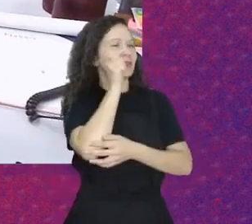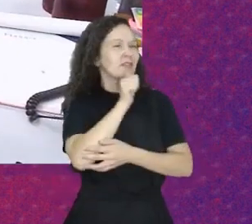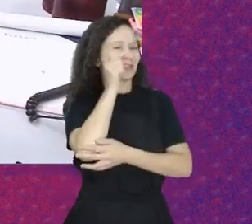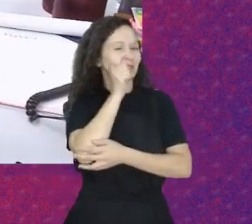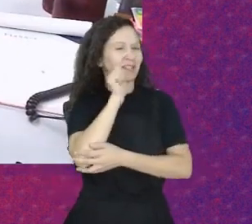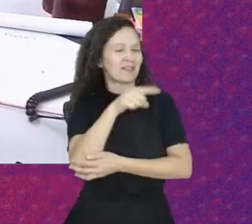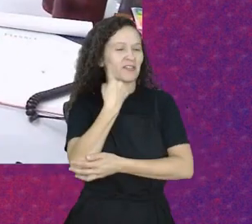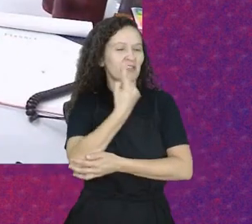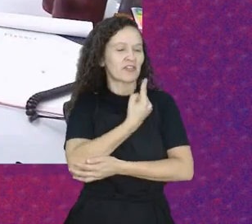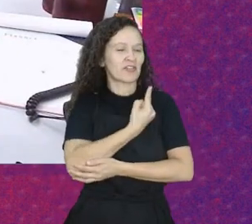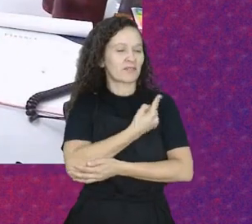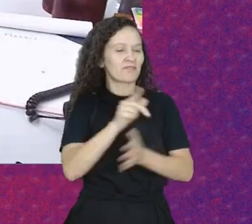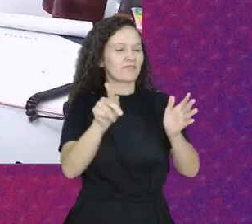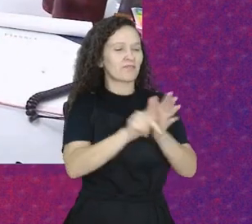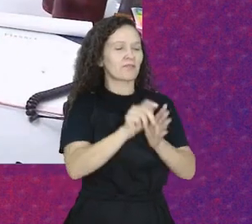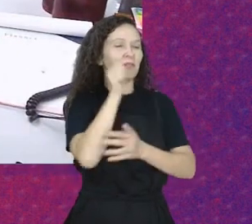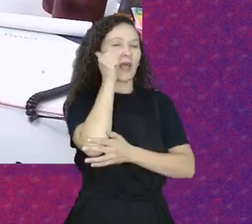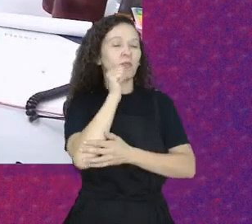mulheres como